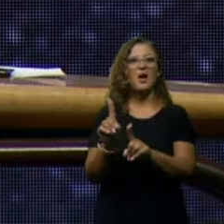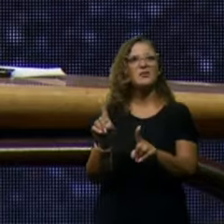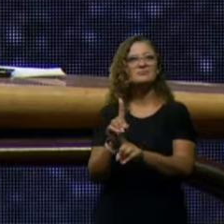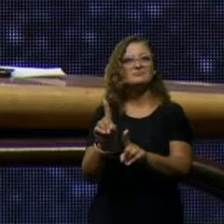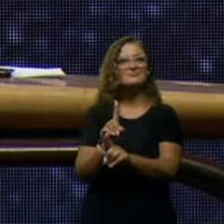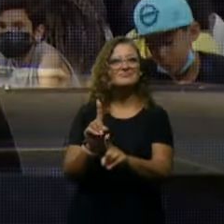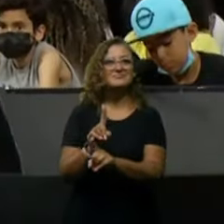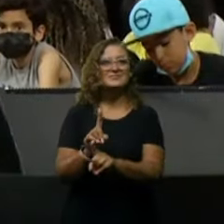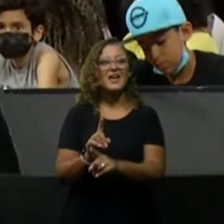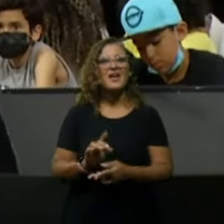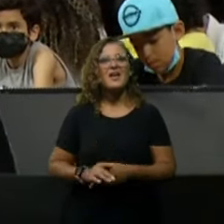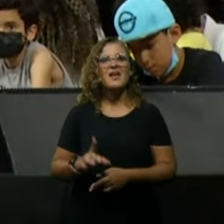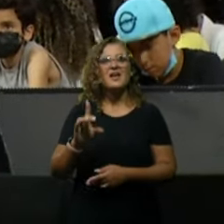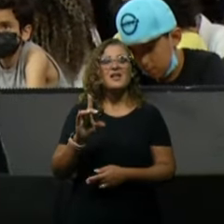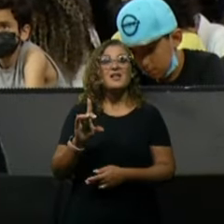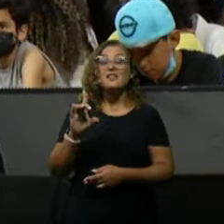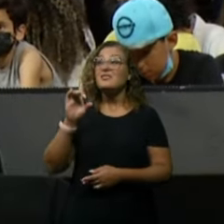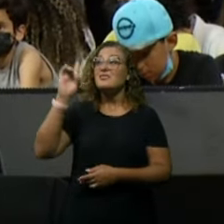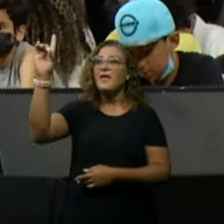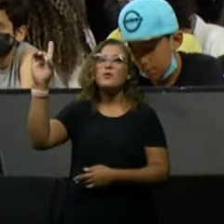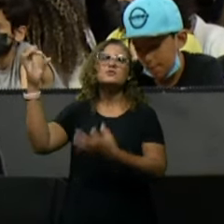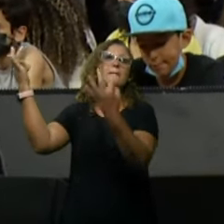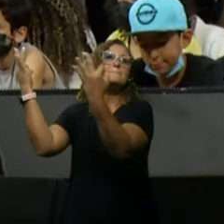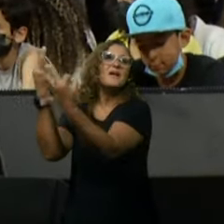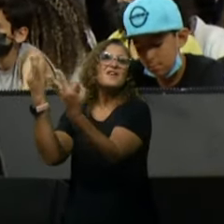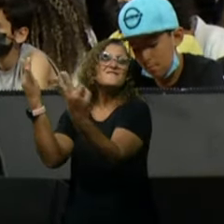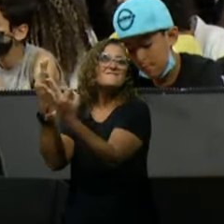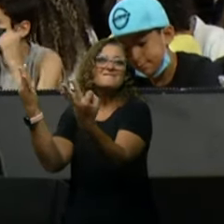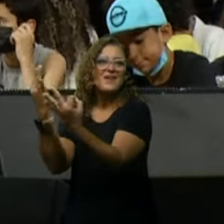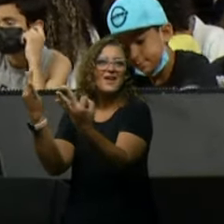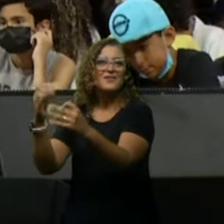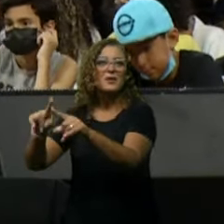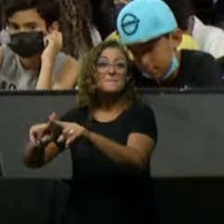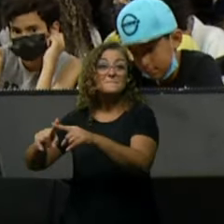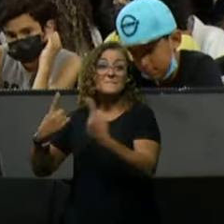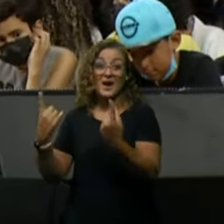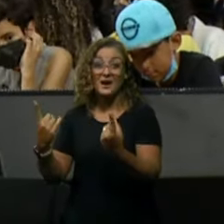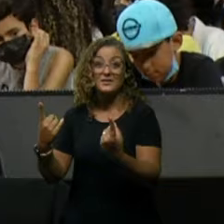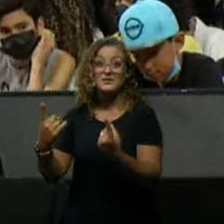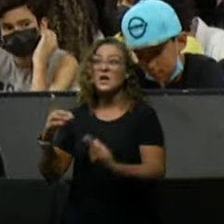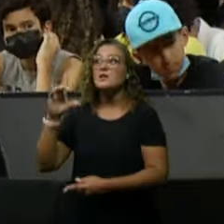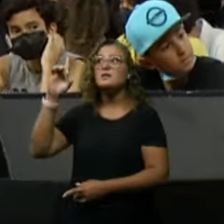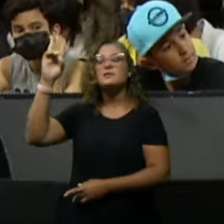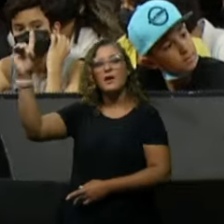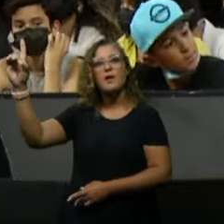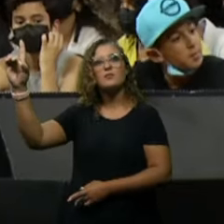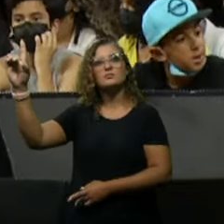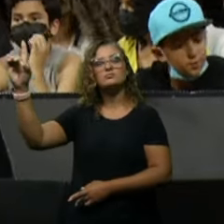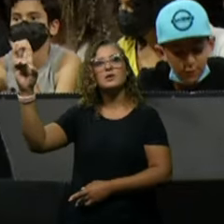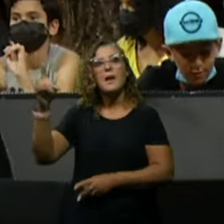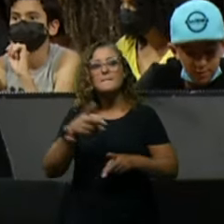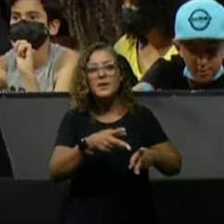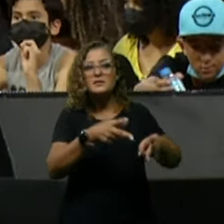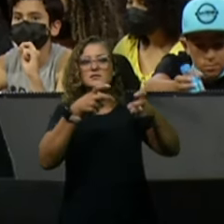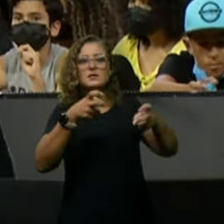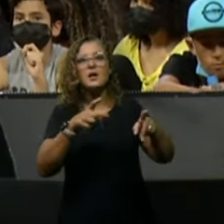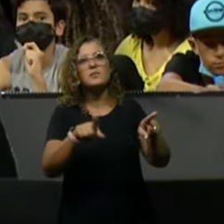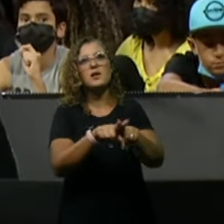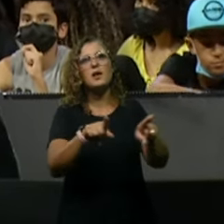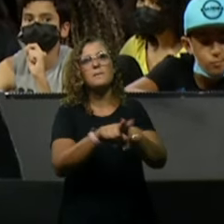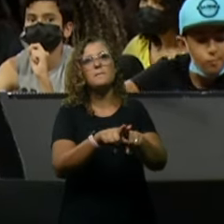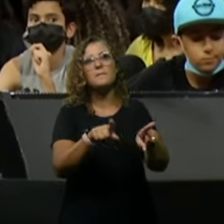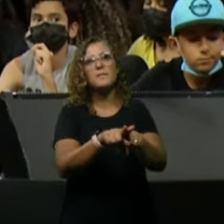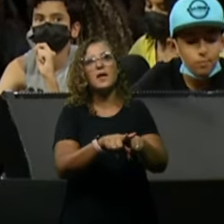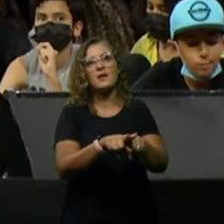perfeito mais ele é aquele senhor que está sobre os princípios ele se move sobre os